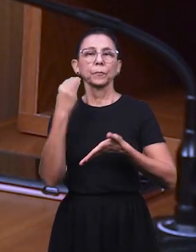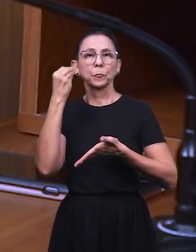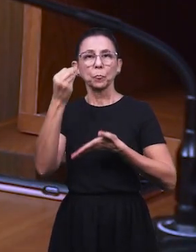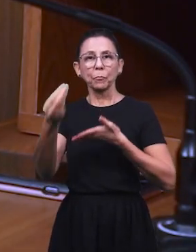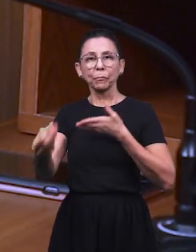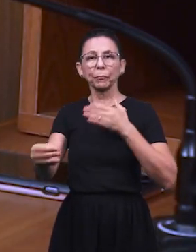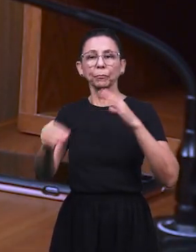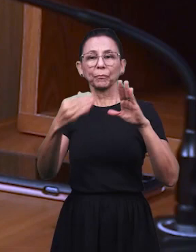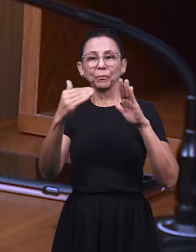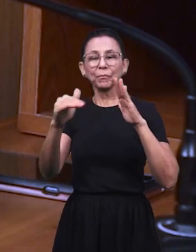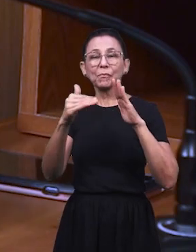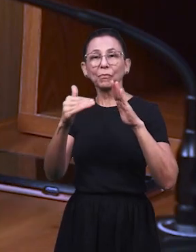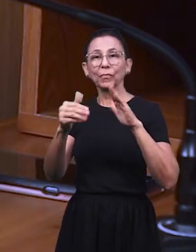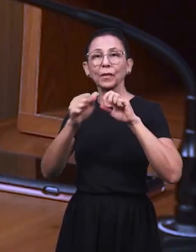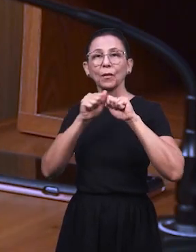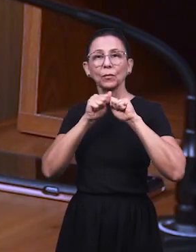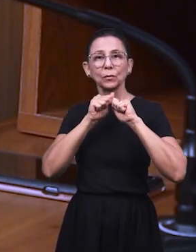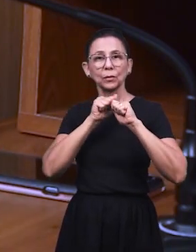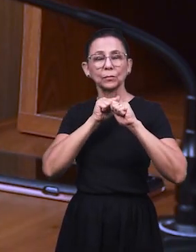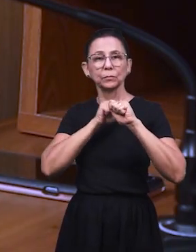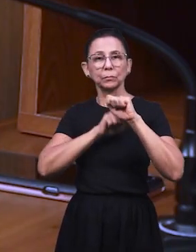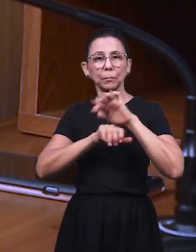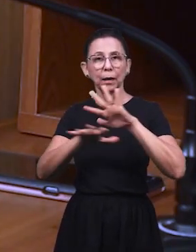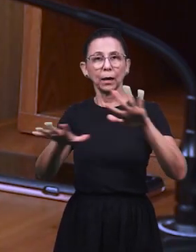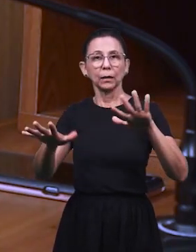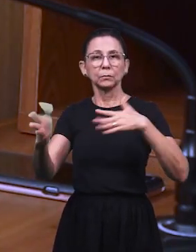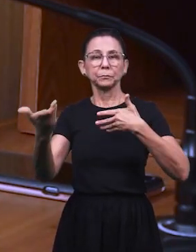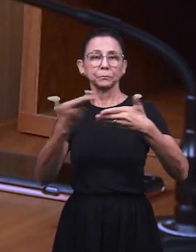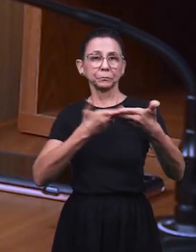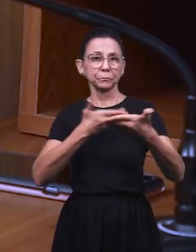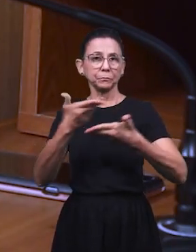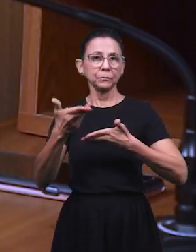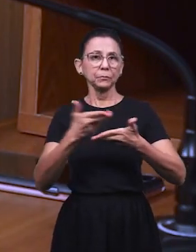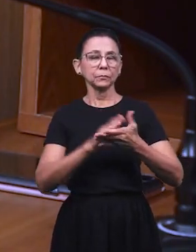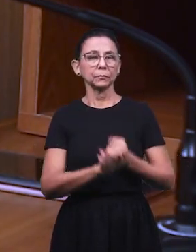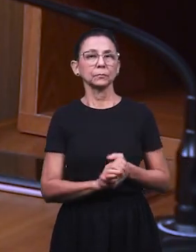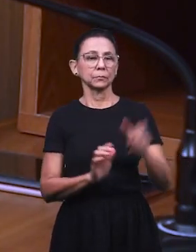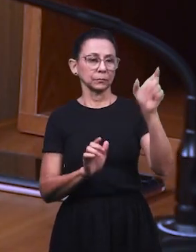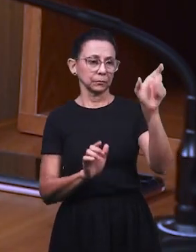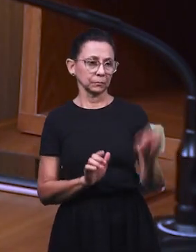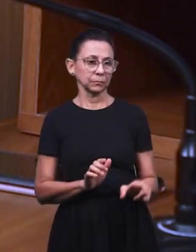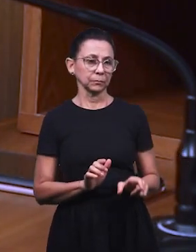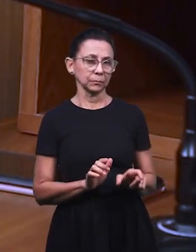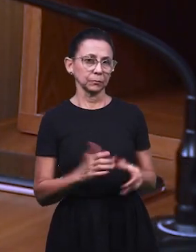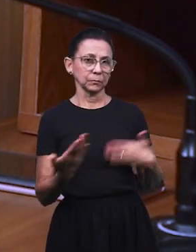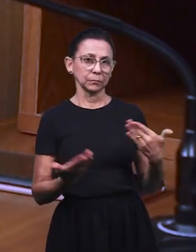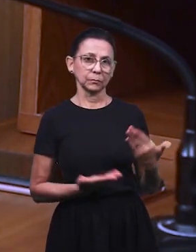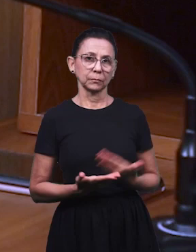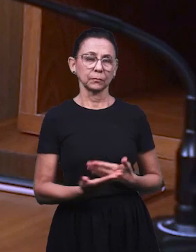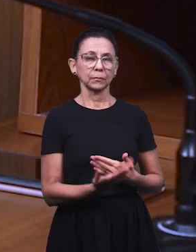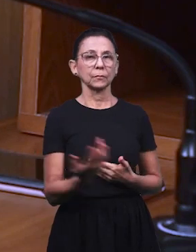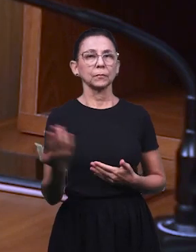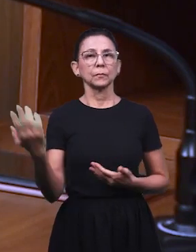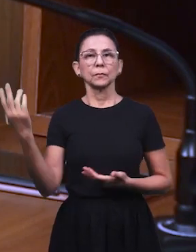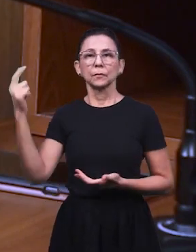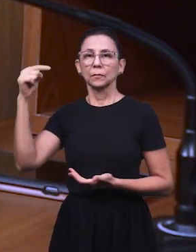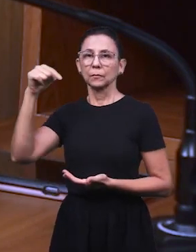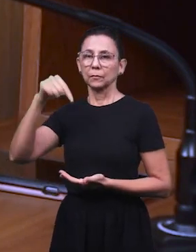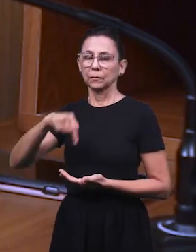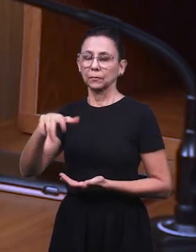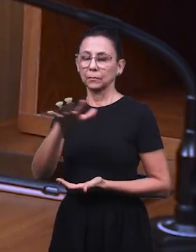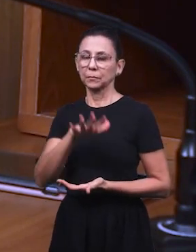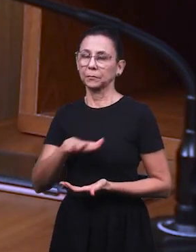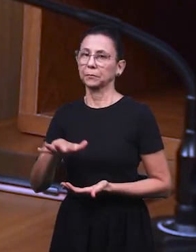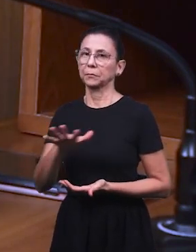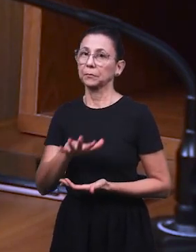dos irmãos. Então, nós recebemos as experiências e elas são compartilhadas ali numa conversa. O